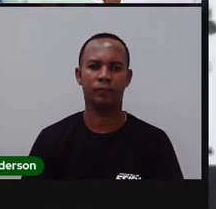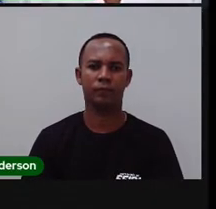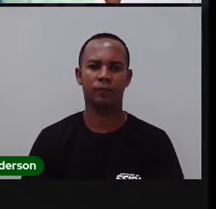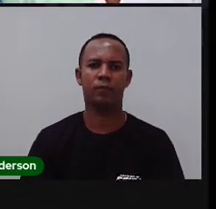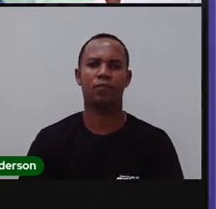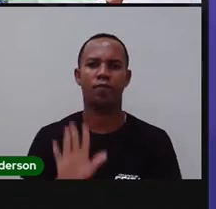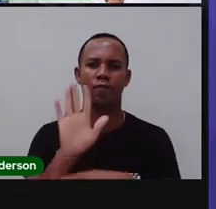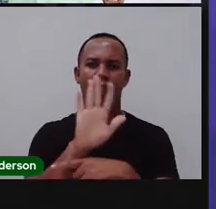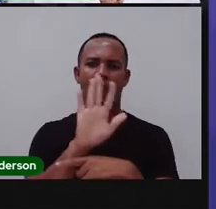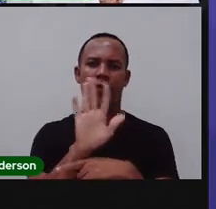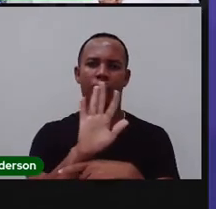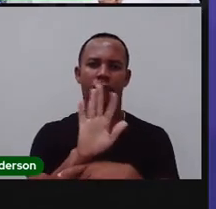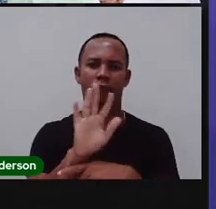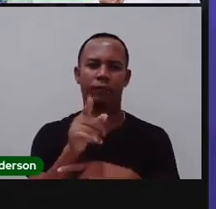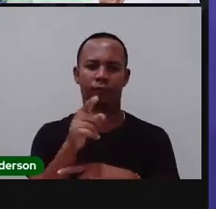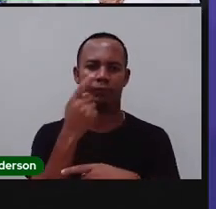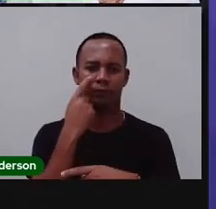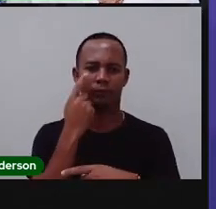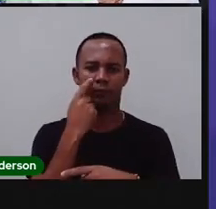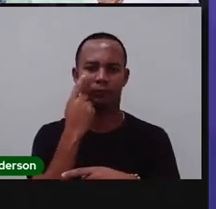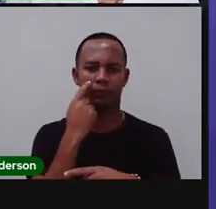para vocês.